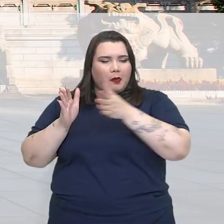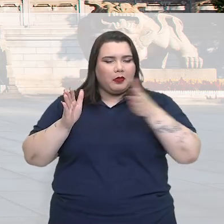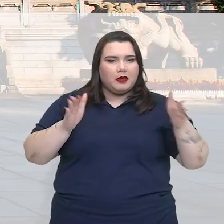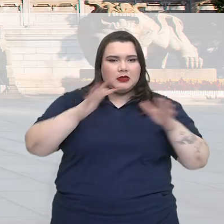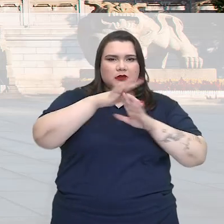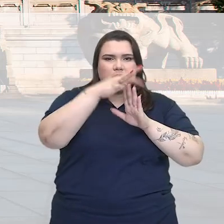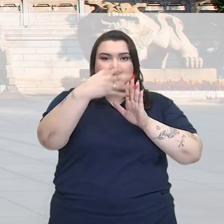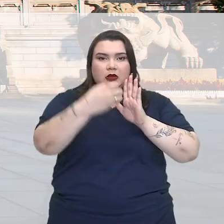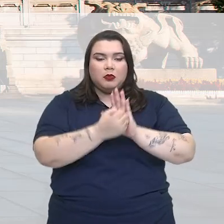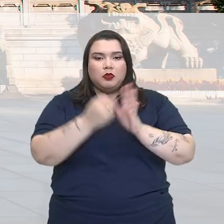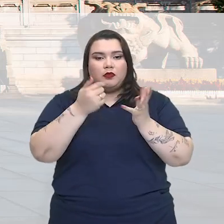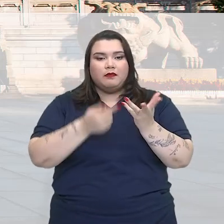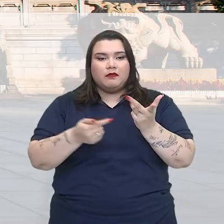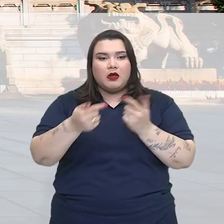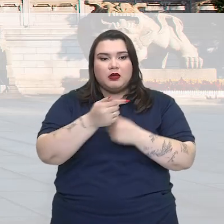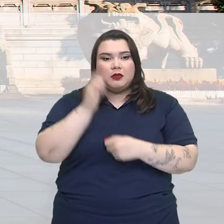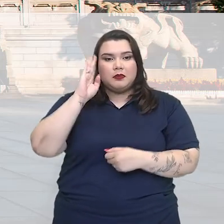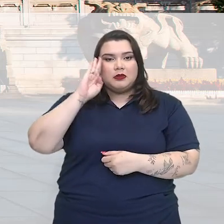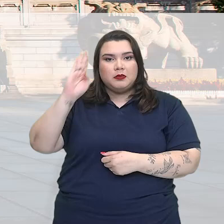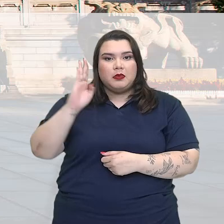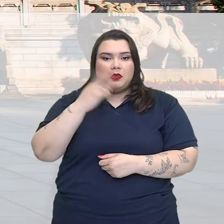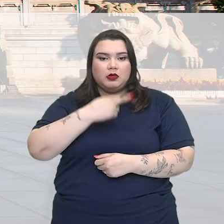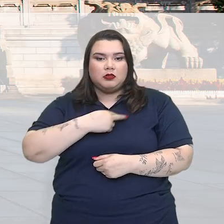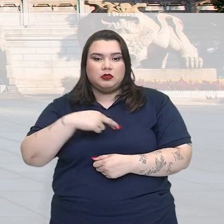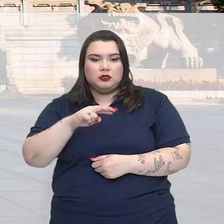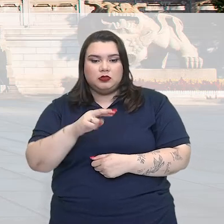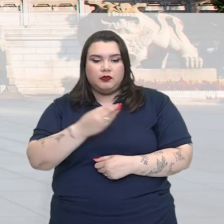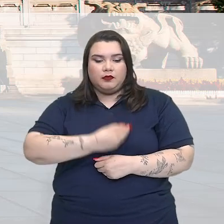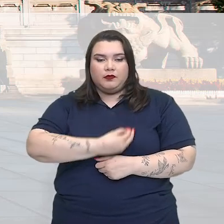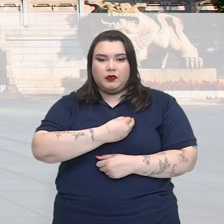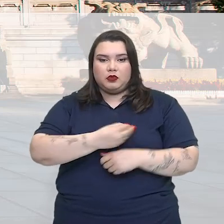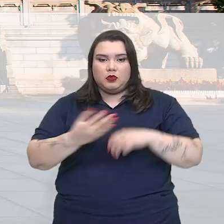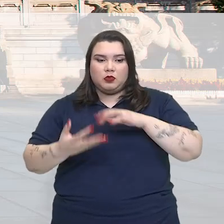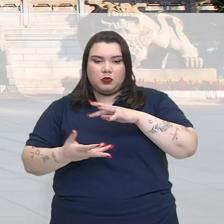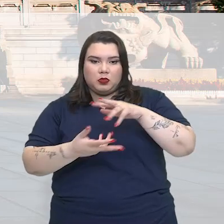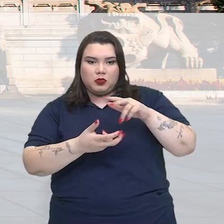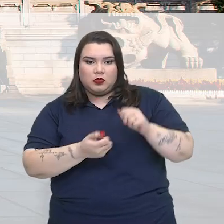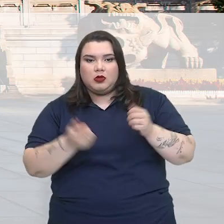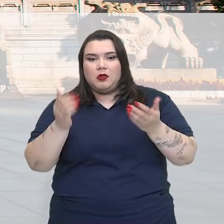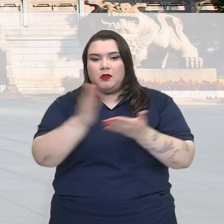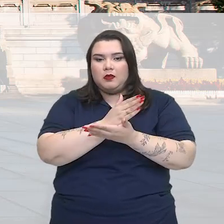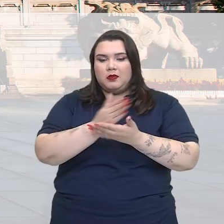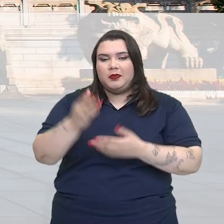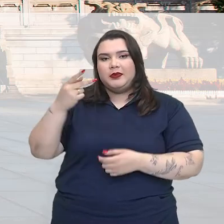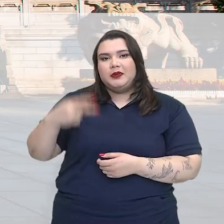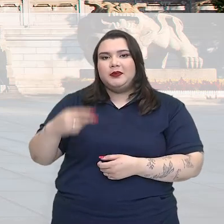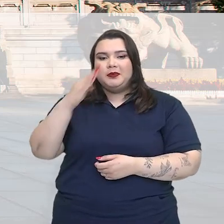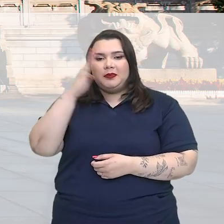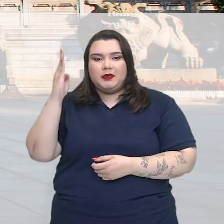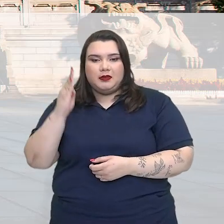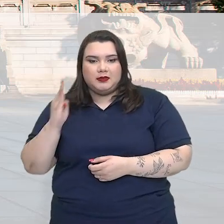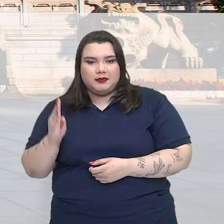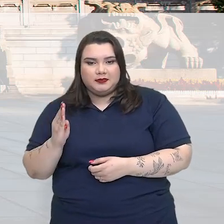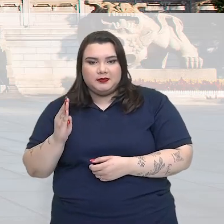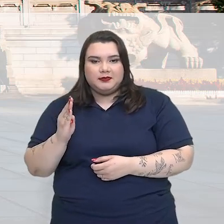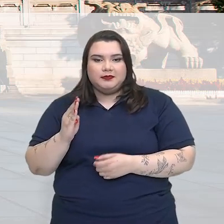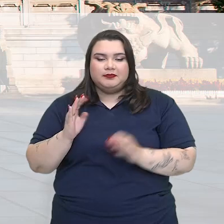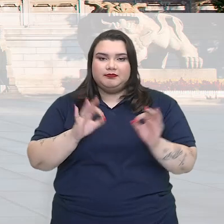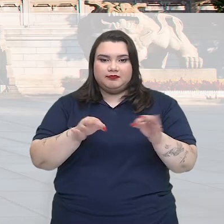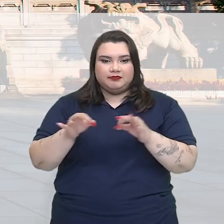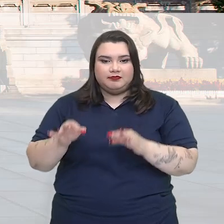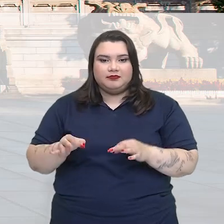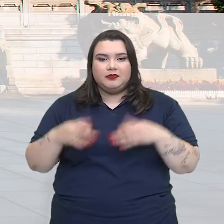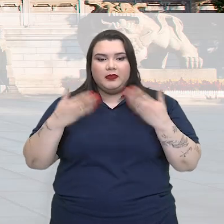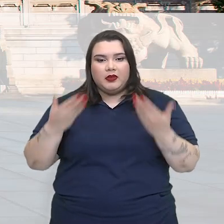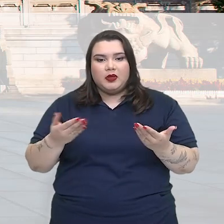símbolos das principais religiões presentes no mundo e algumas aqui no Brasil. Né?